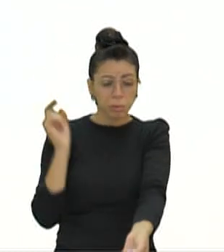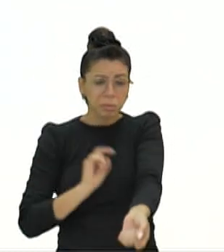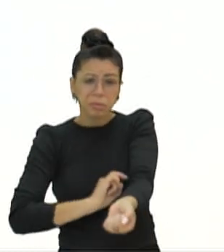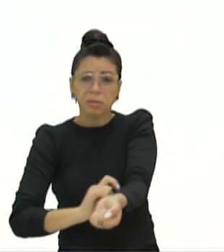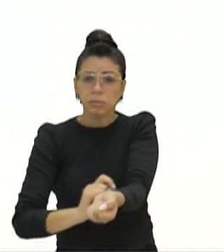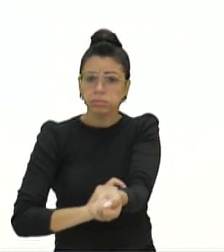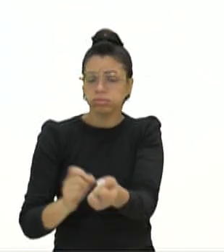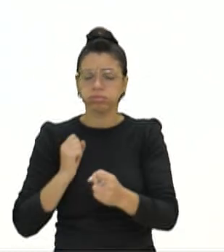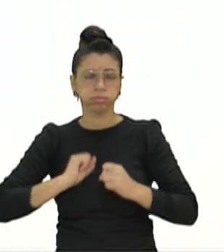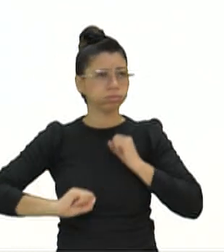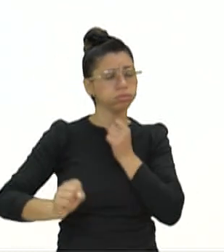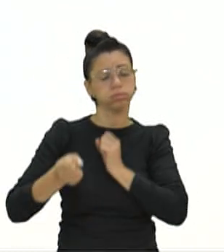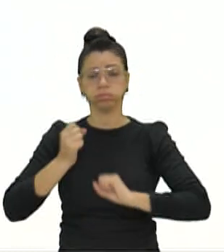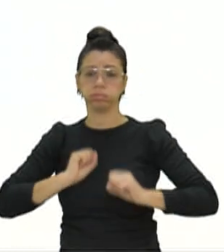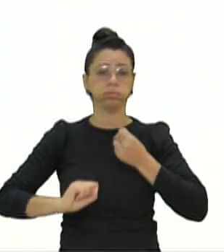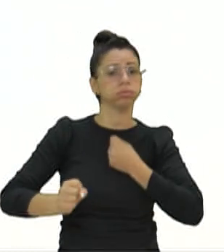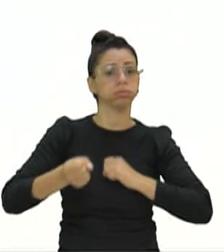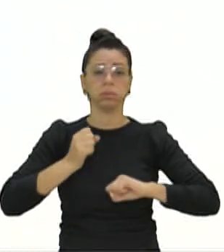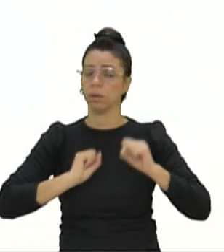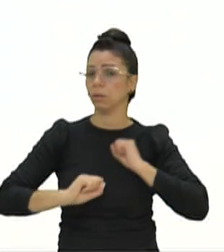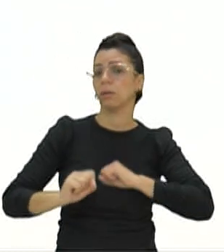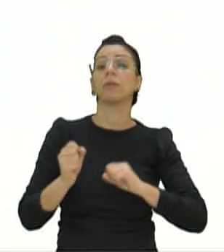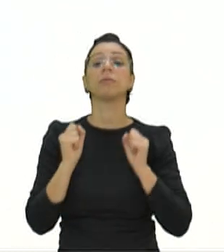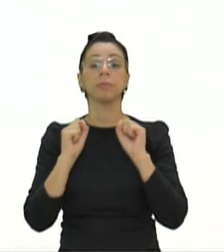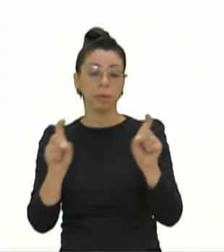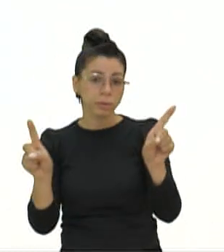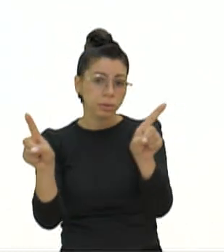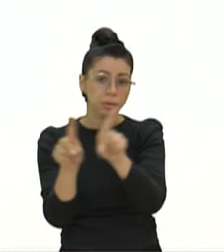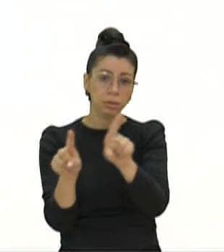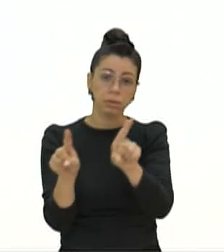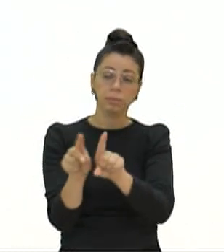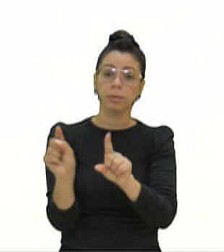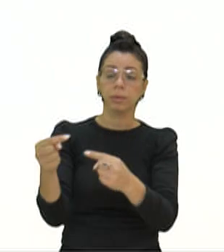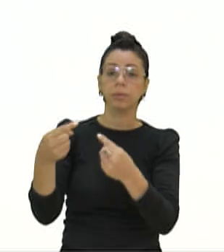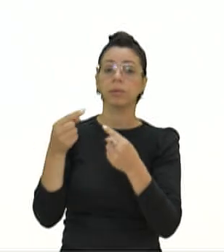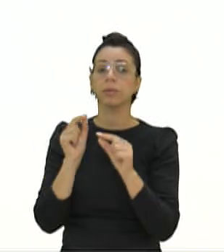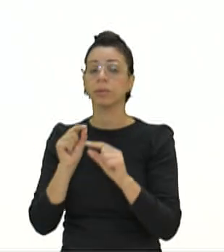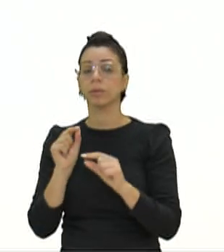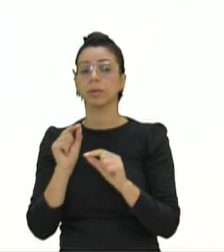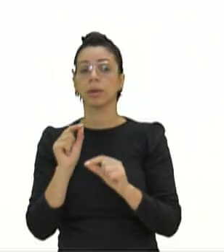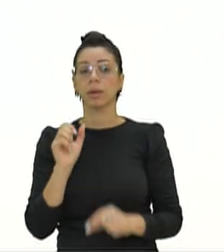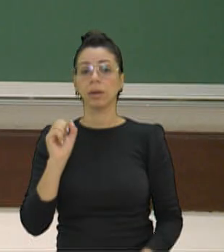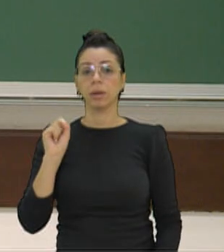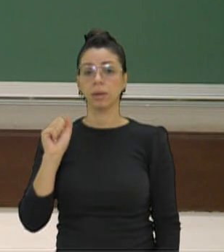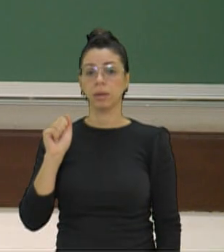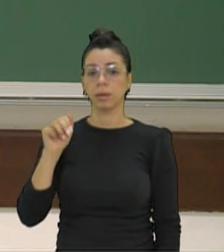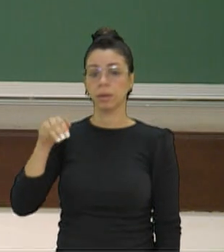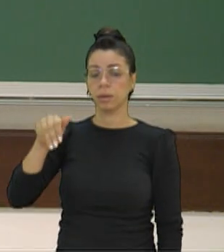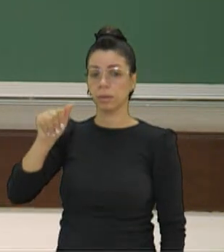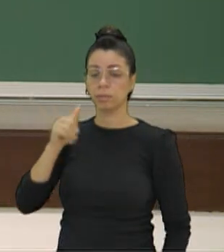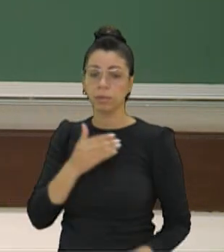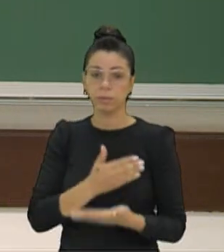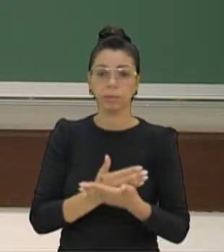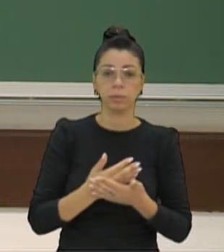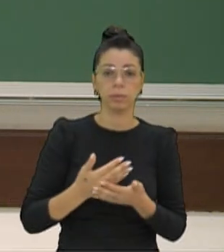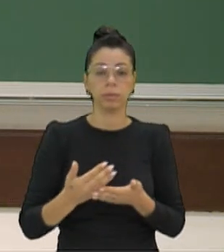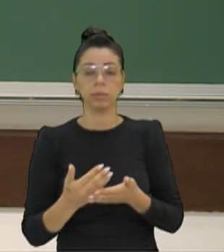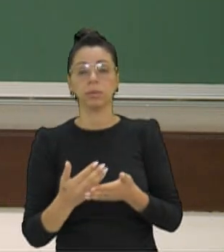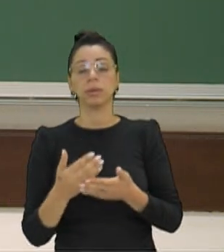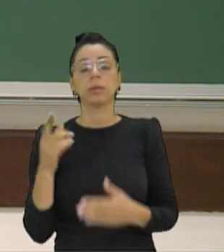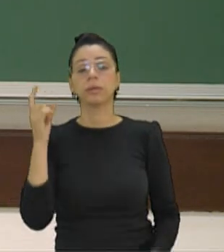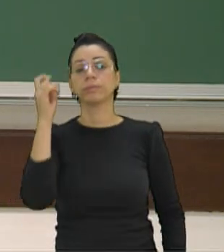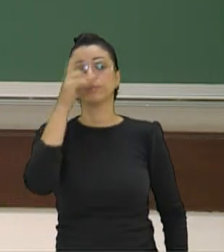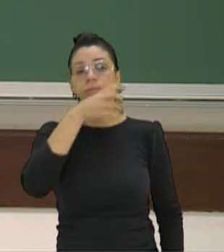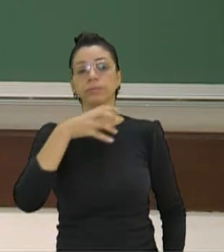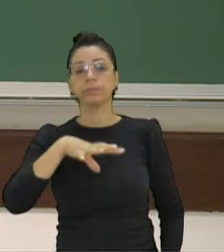nervosa, alguma coisa que mexe com o emocional dela pode provocar crises de asma. E aí ela vai começar a ter, né, essa